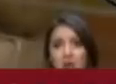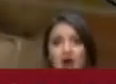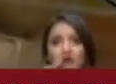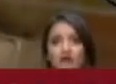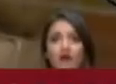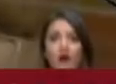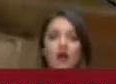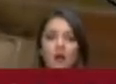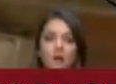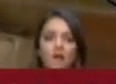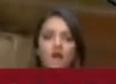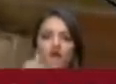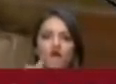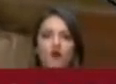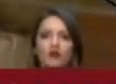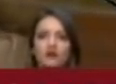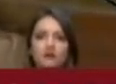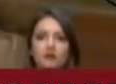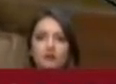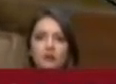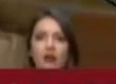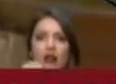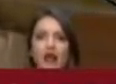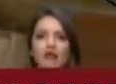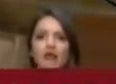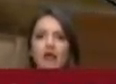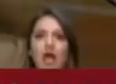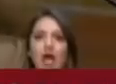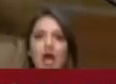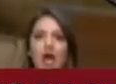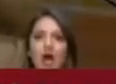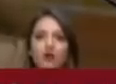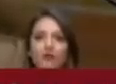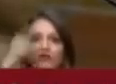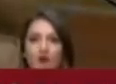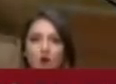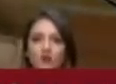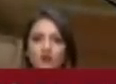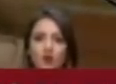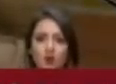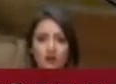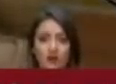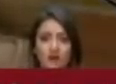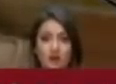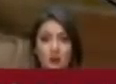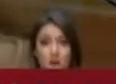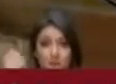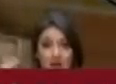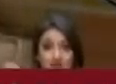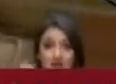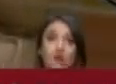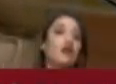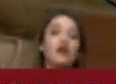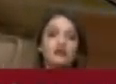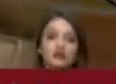3 meses de suspensão. Então, só aí, se essa condenação viesse para o Congresso, no sentido da cassação, todos nós sabemos que ele não